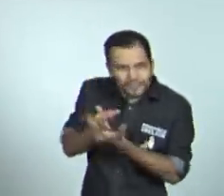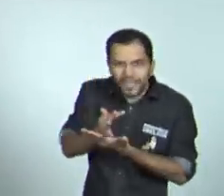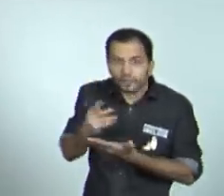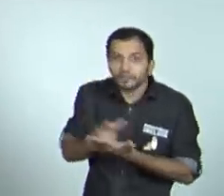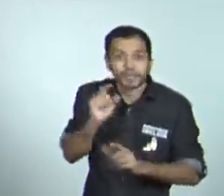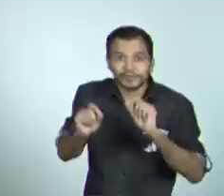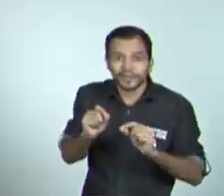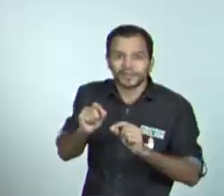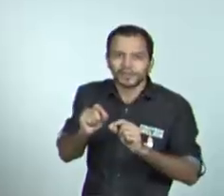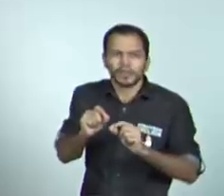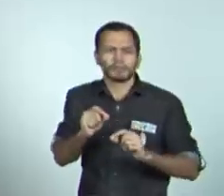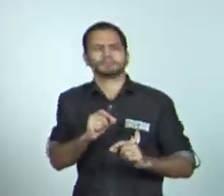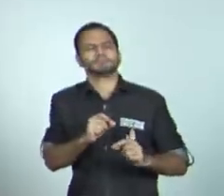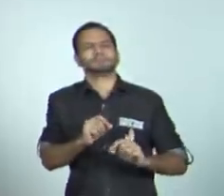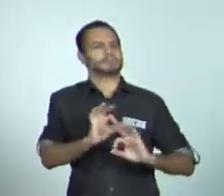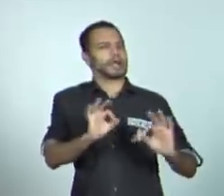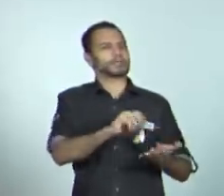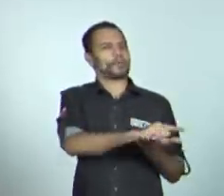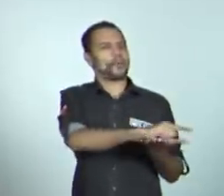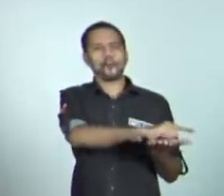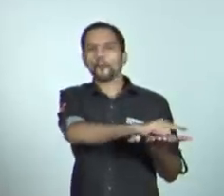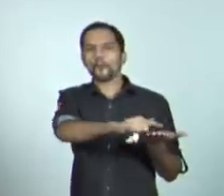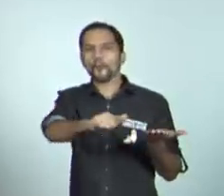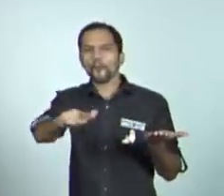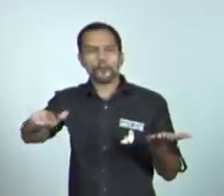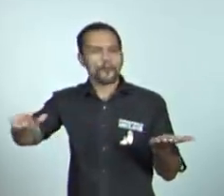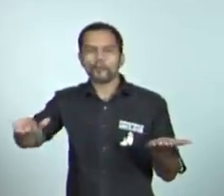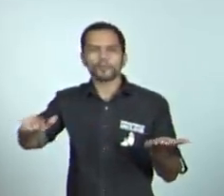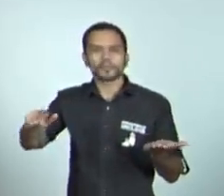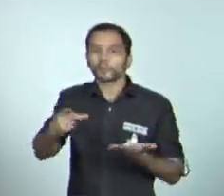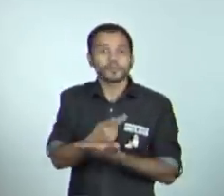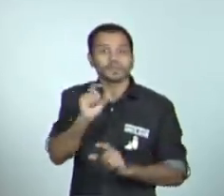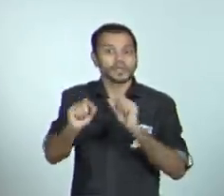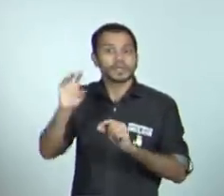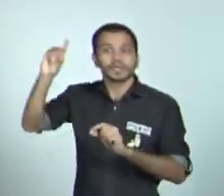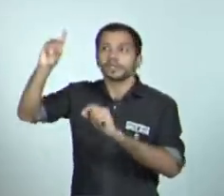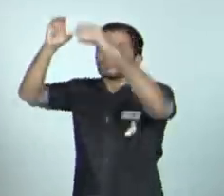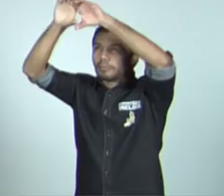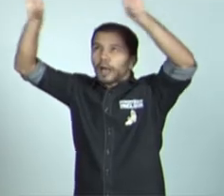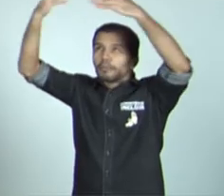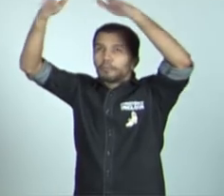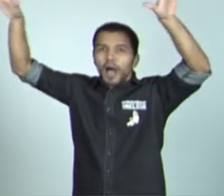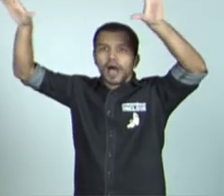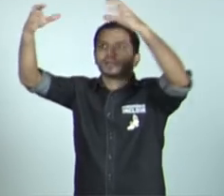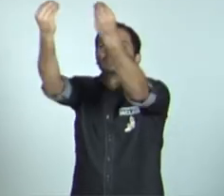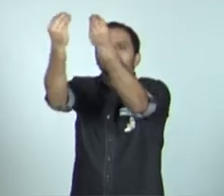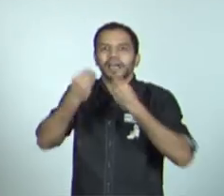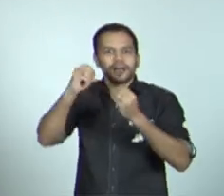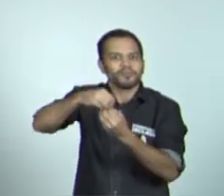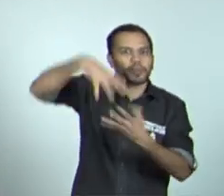onde vem o improvável da onde vem o inatingível de onde vai vim do céu vai vir de